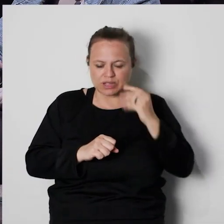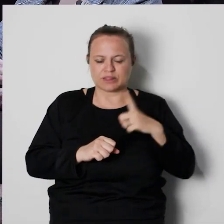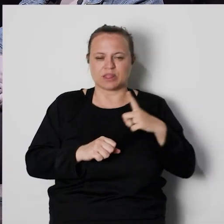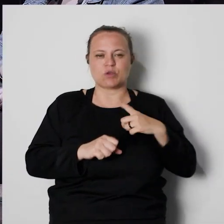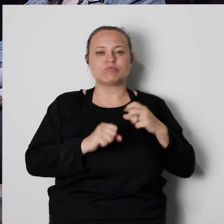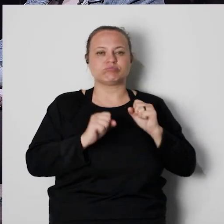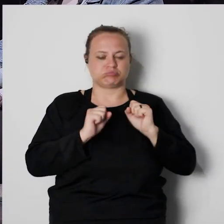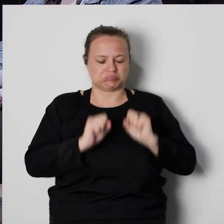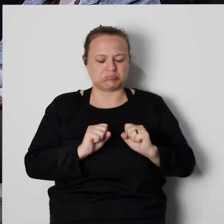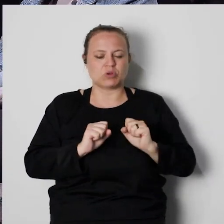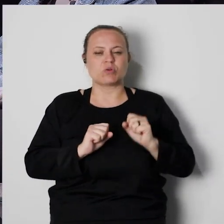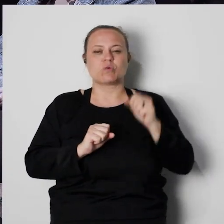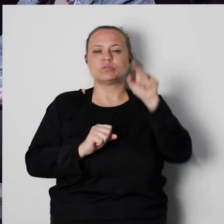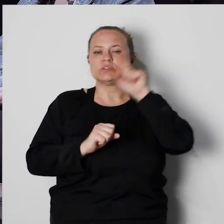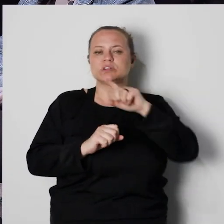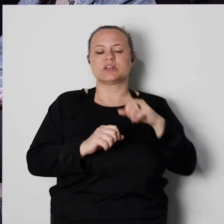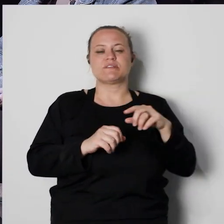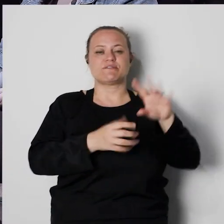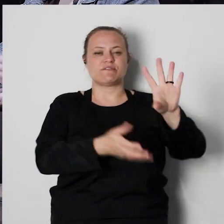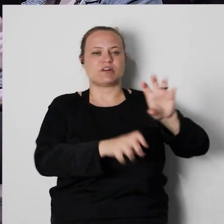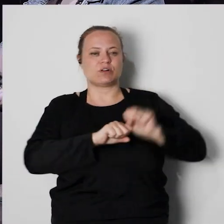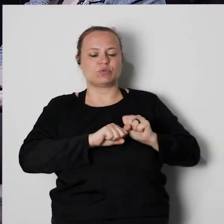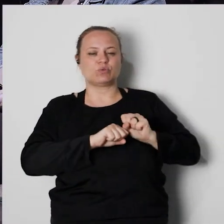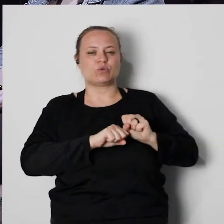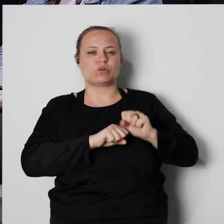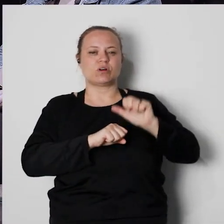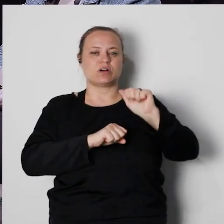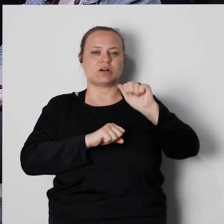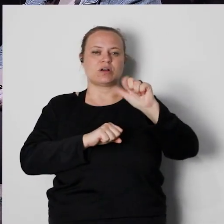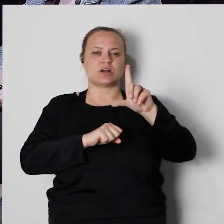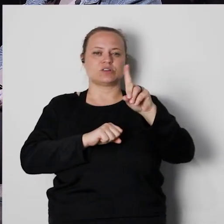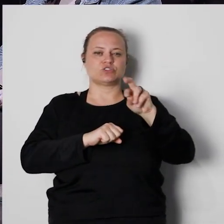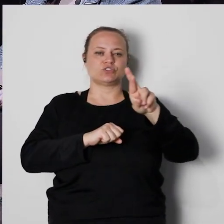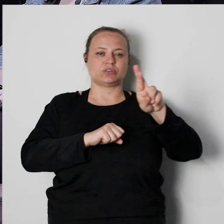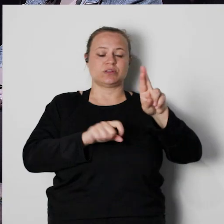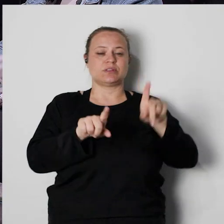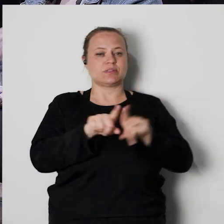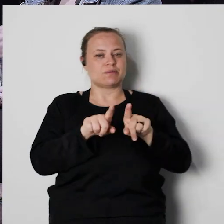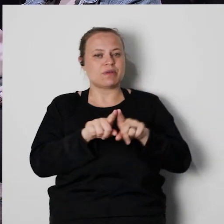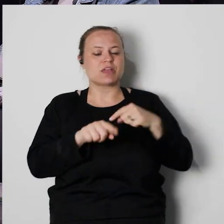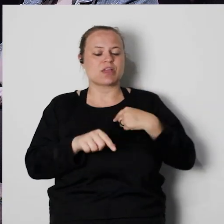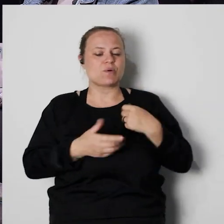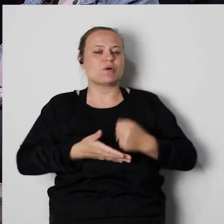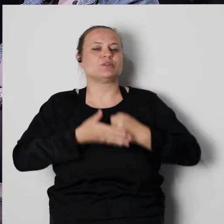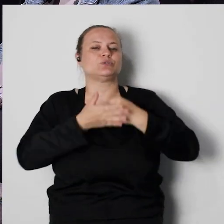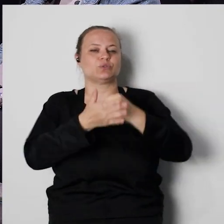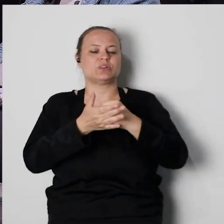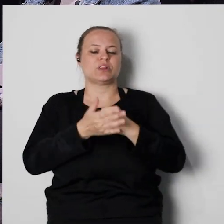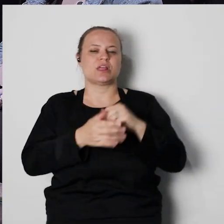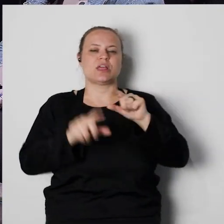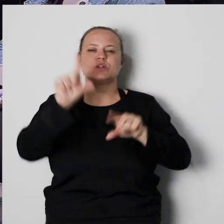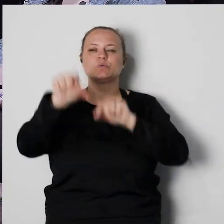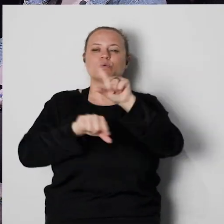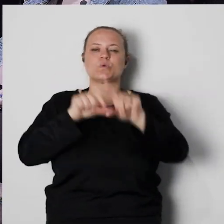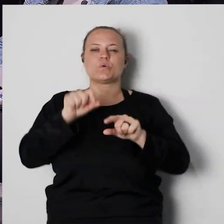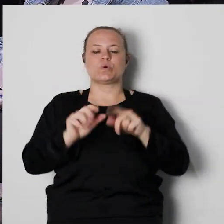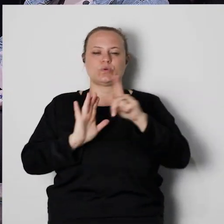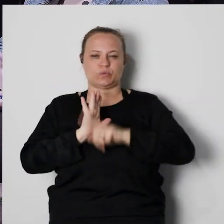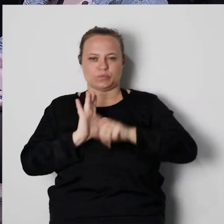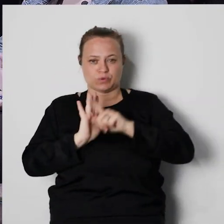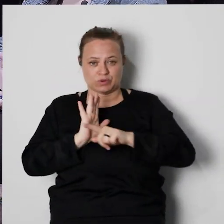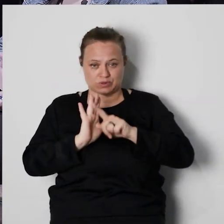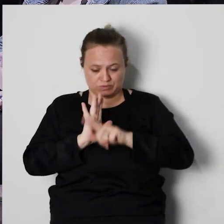com colegas de outros estados, a gente percebe que foi igual. Aqui em Santa Catarina eu tive a oportunidade de tanto receber recursos da Audir